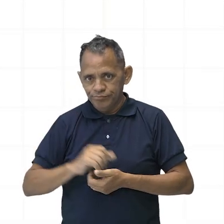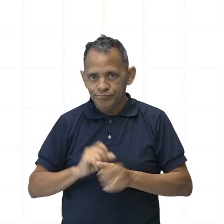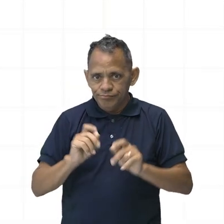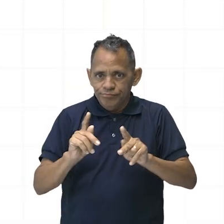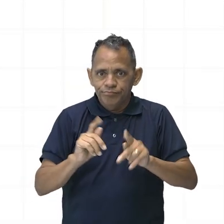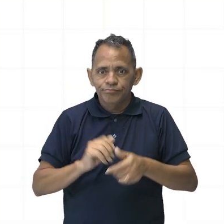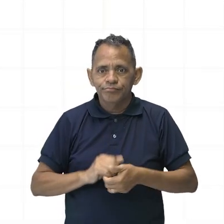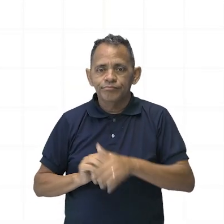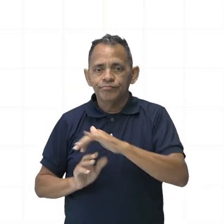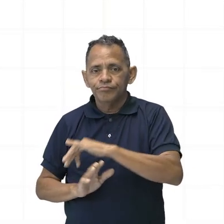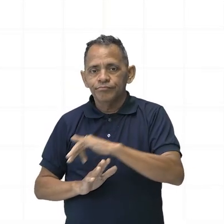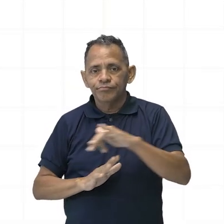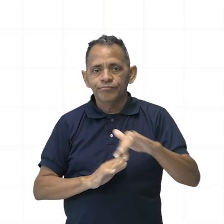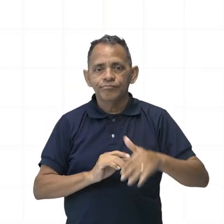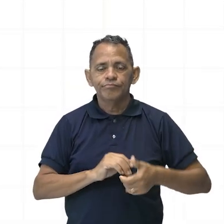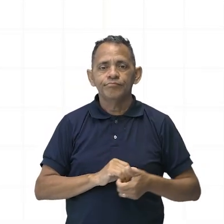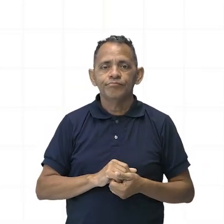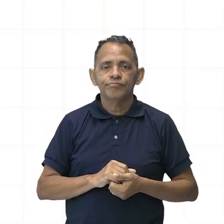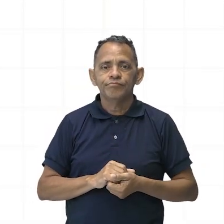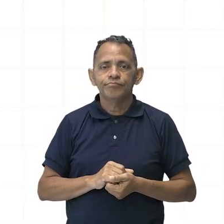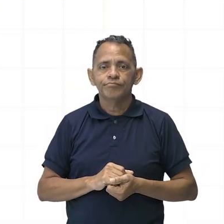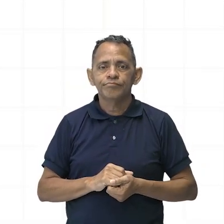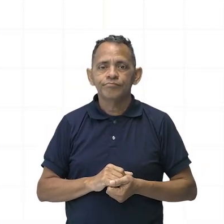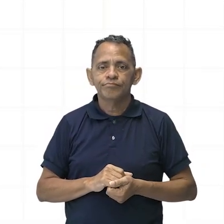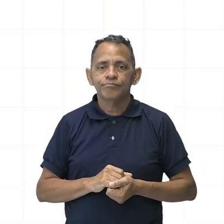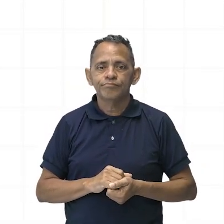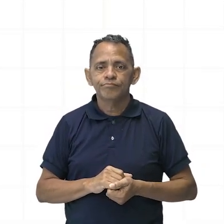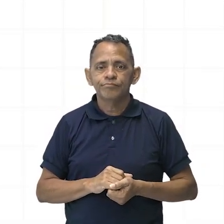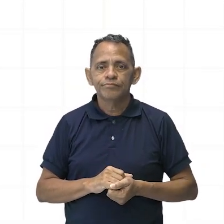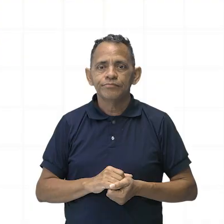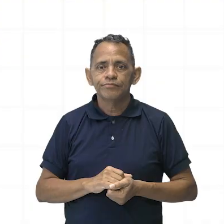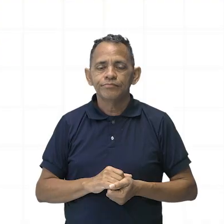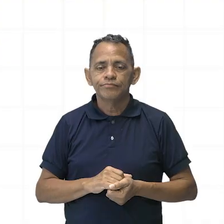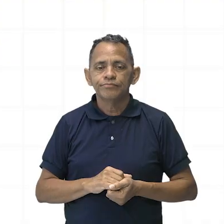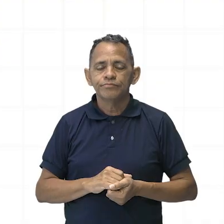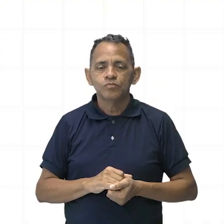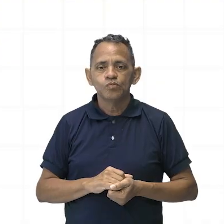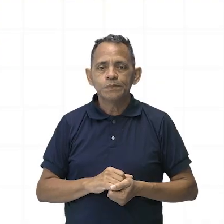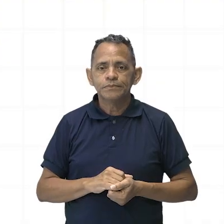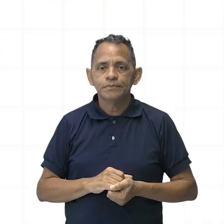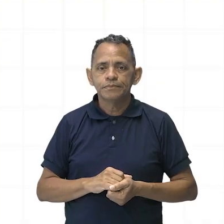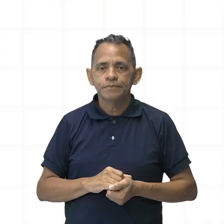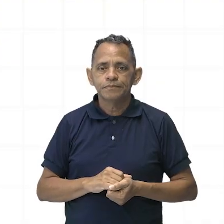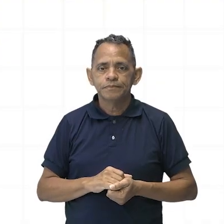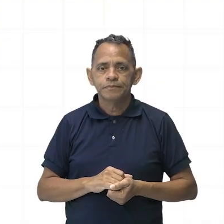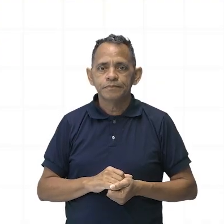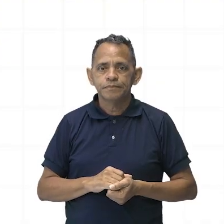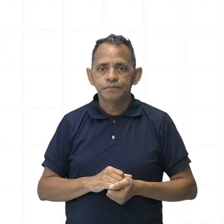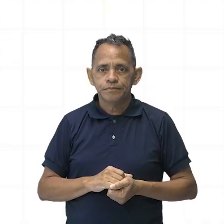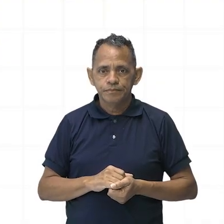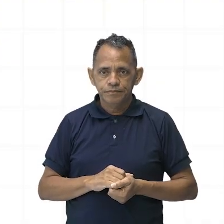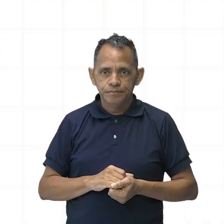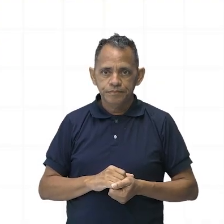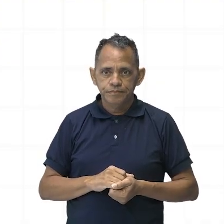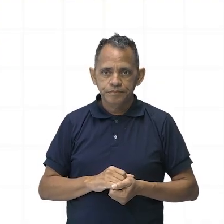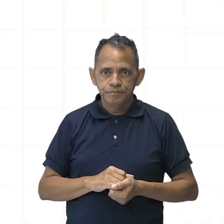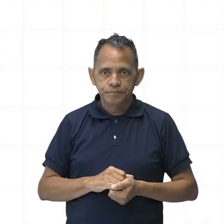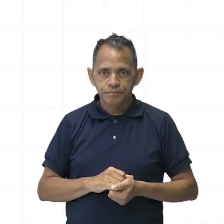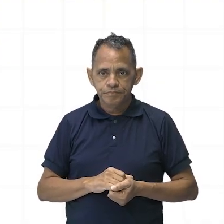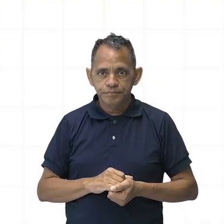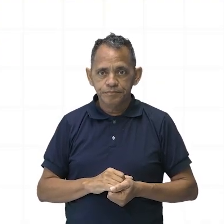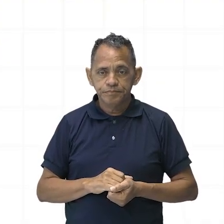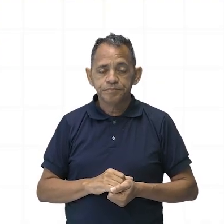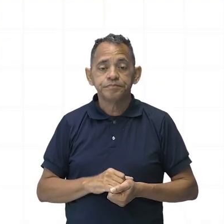kg. Certo? Beleza? Muito bem. Então, vamos à nossa... Organize os valores